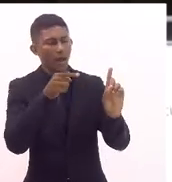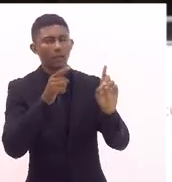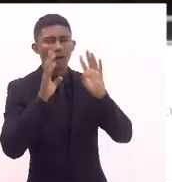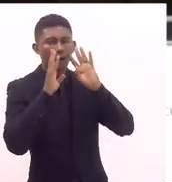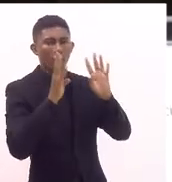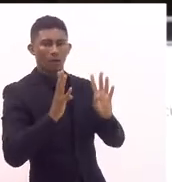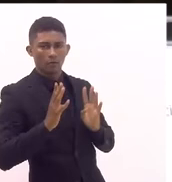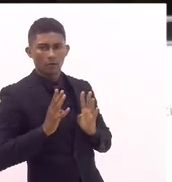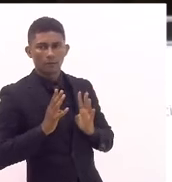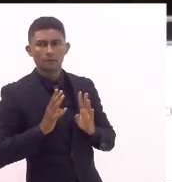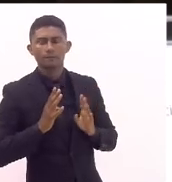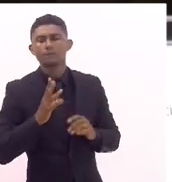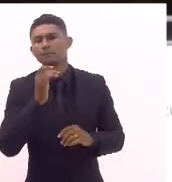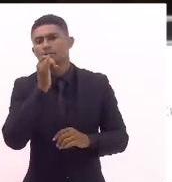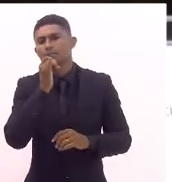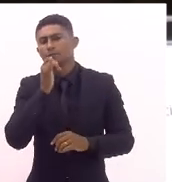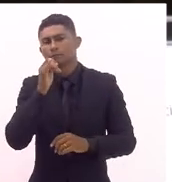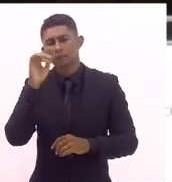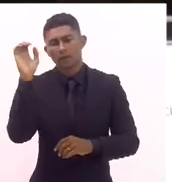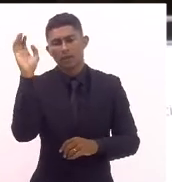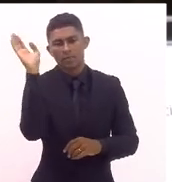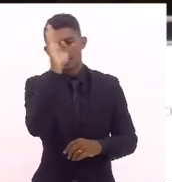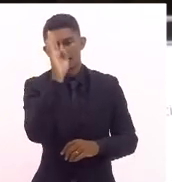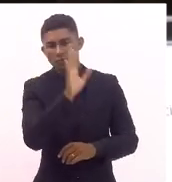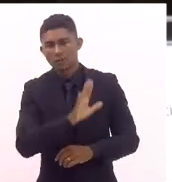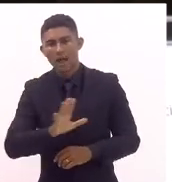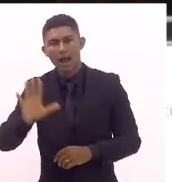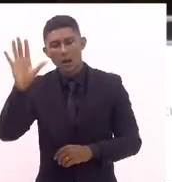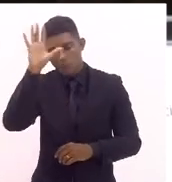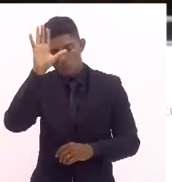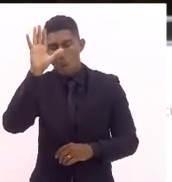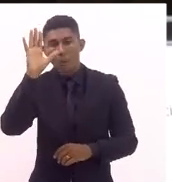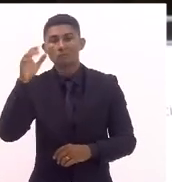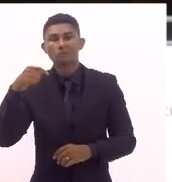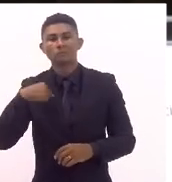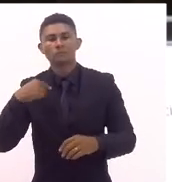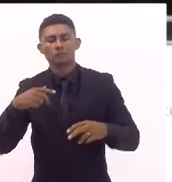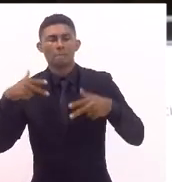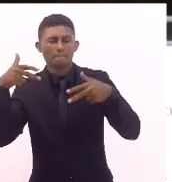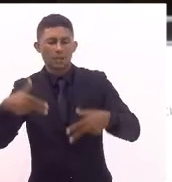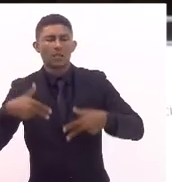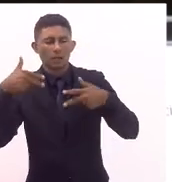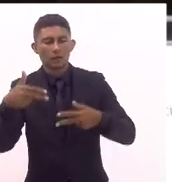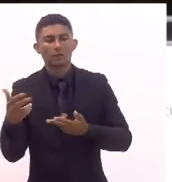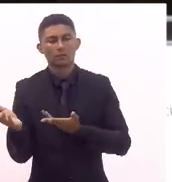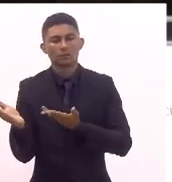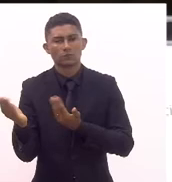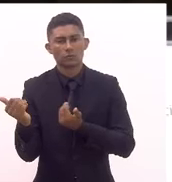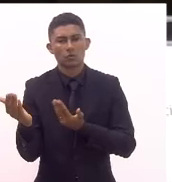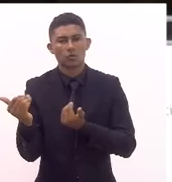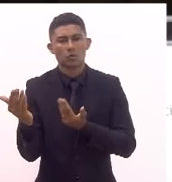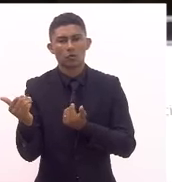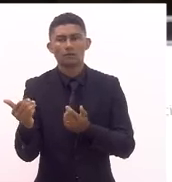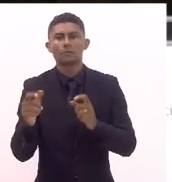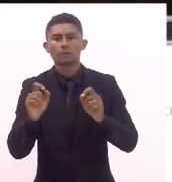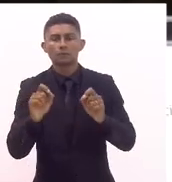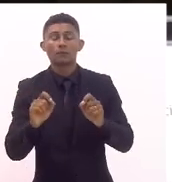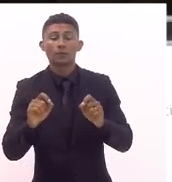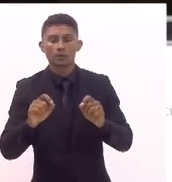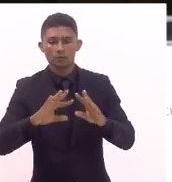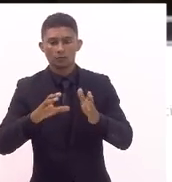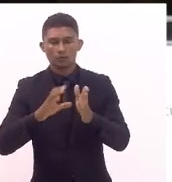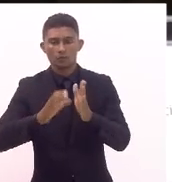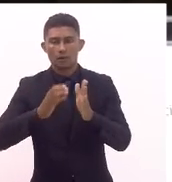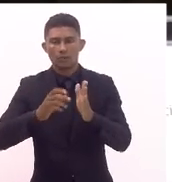chegava no processo Nacional ainda é na minha militância muito nova militei muito na juventude do PT